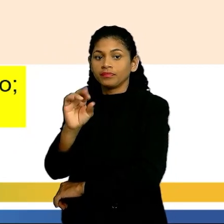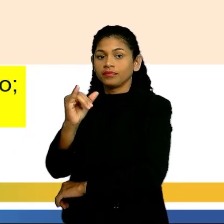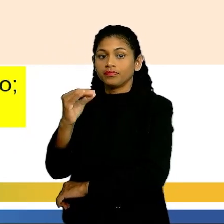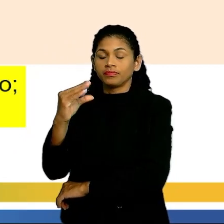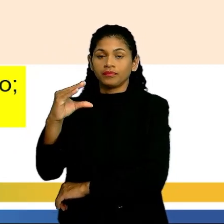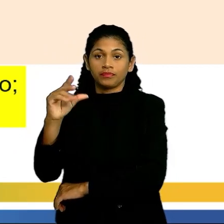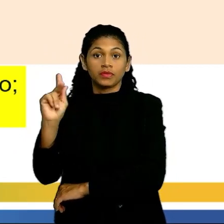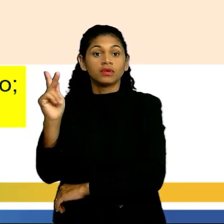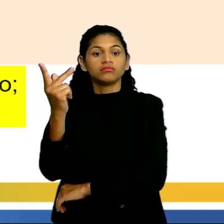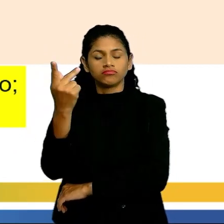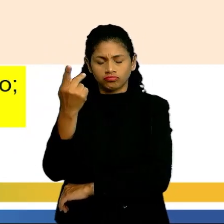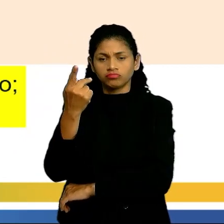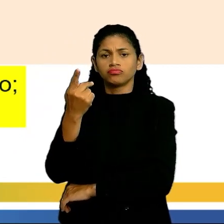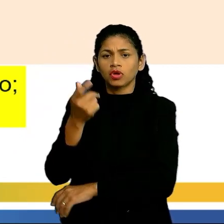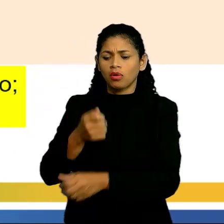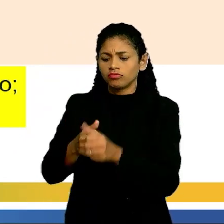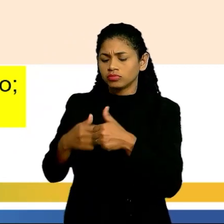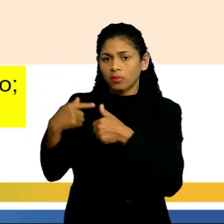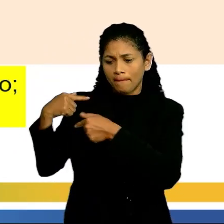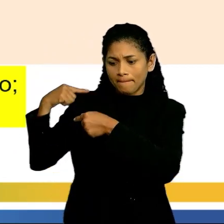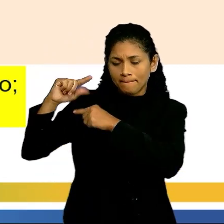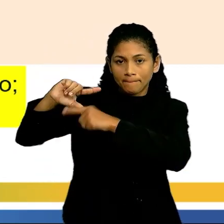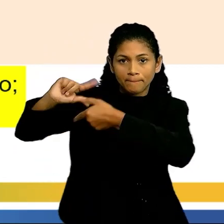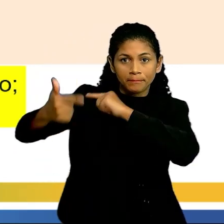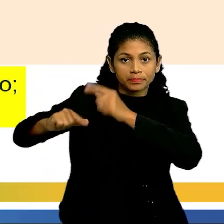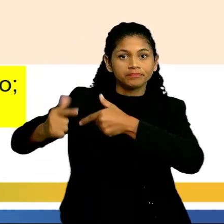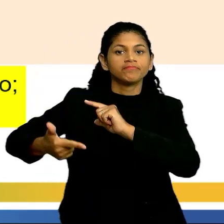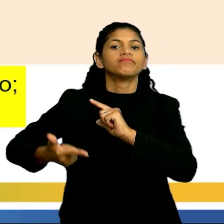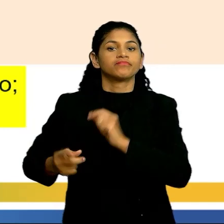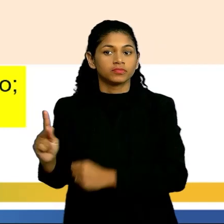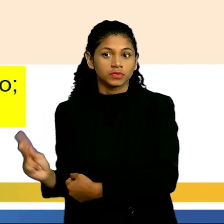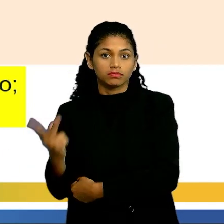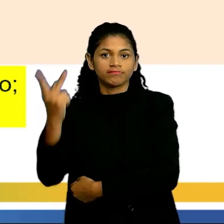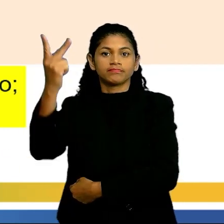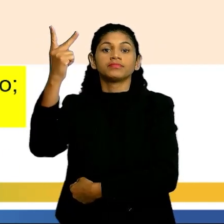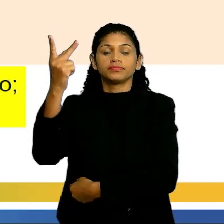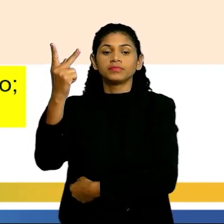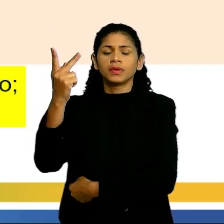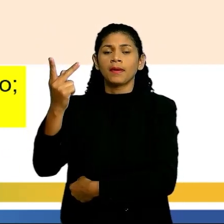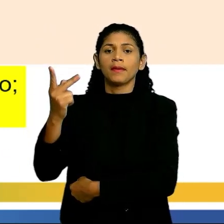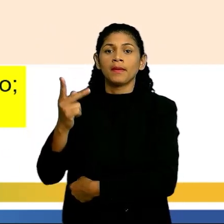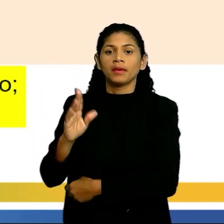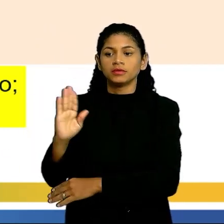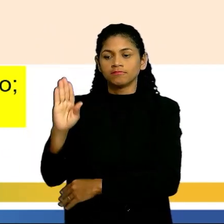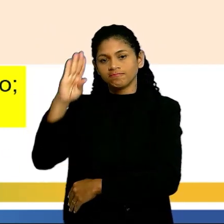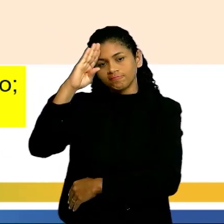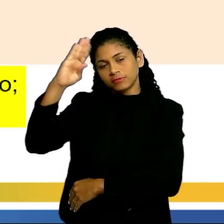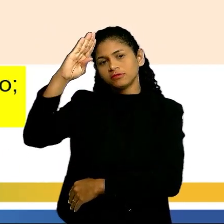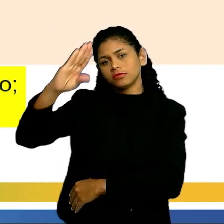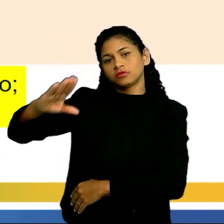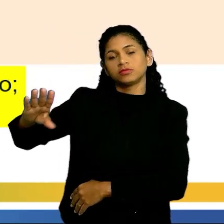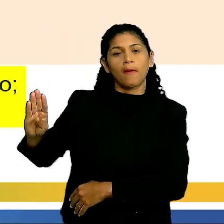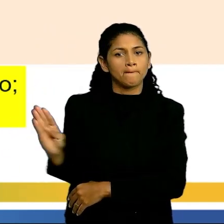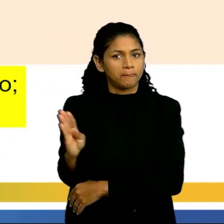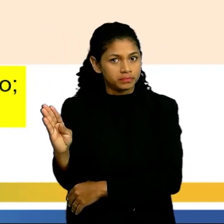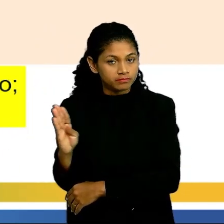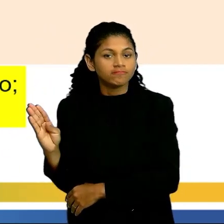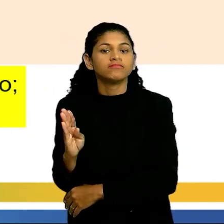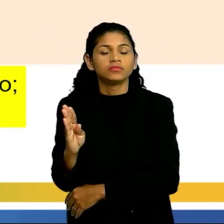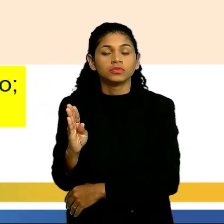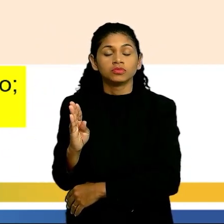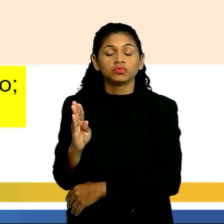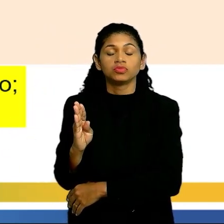tradicionais, especificamente valores cristãos e burgueses, por uma nova tabela de